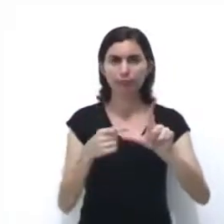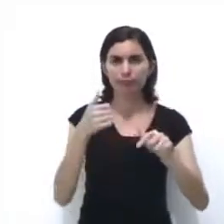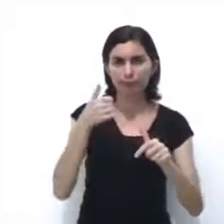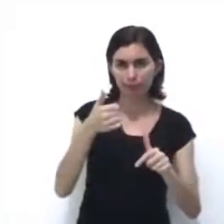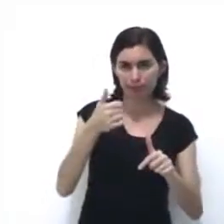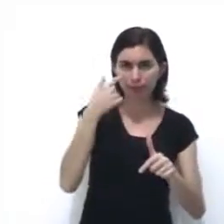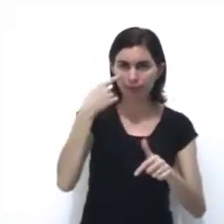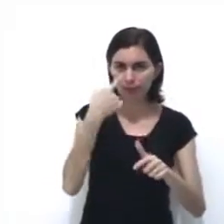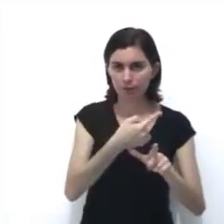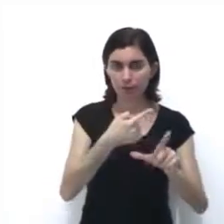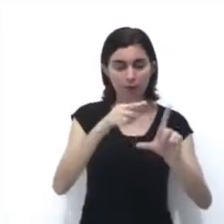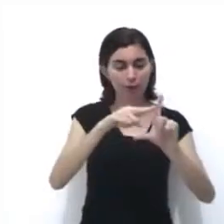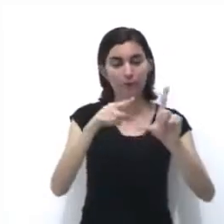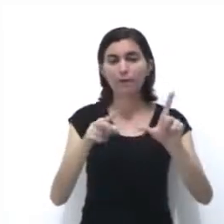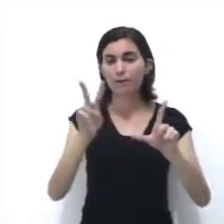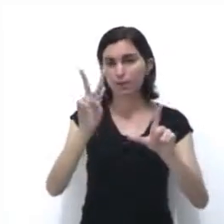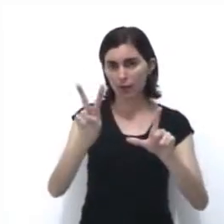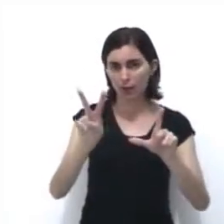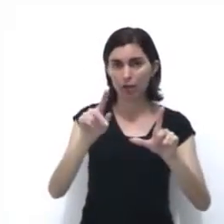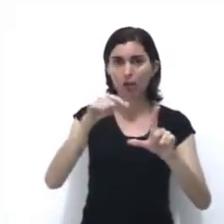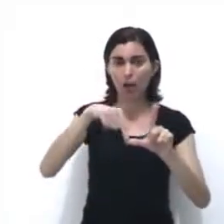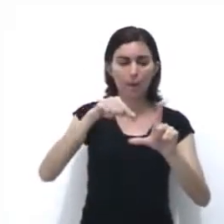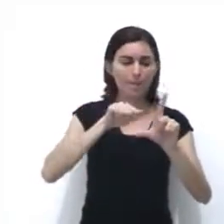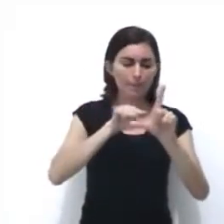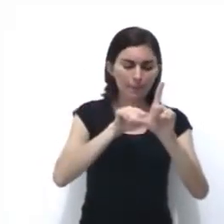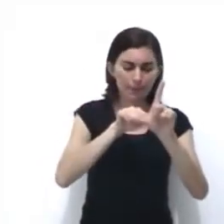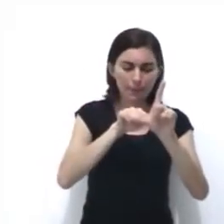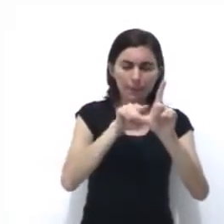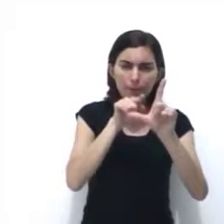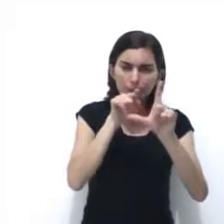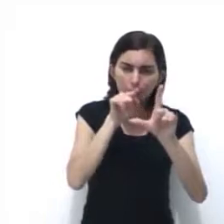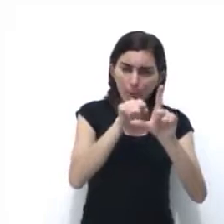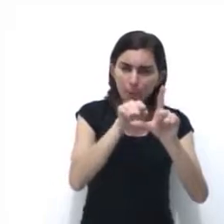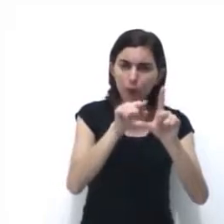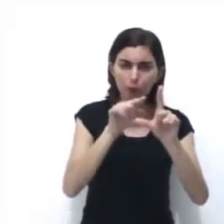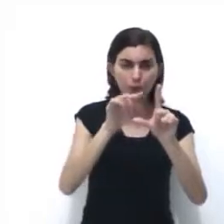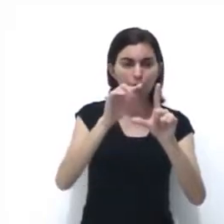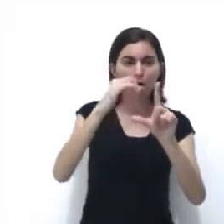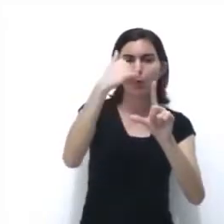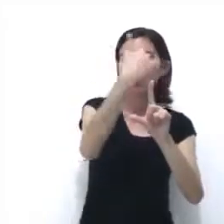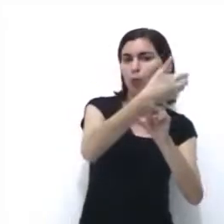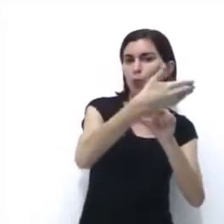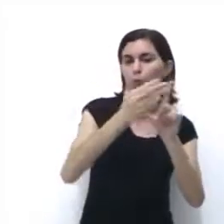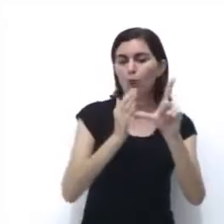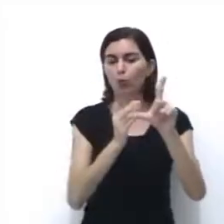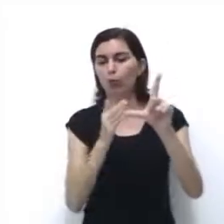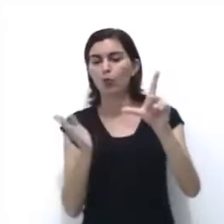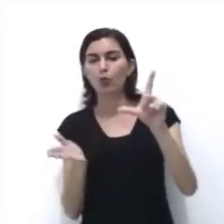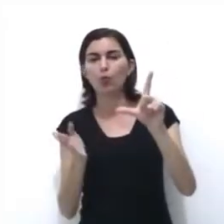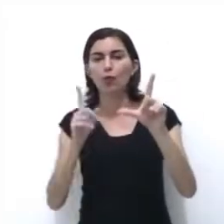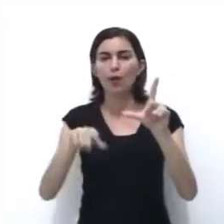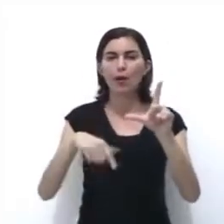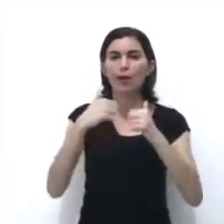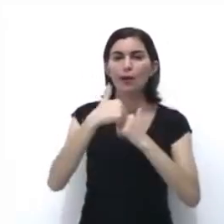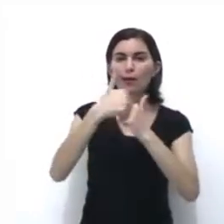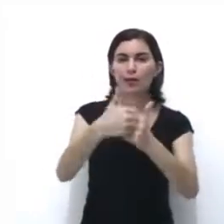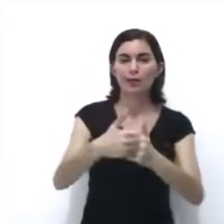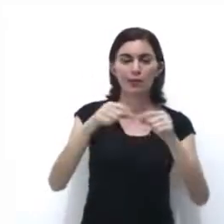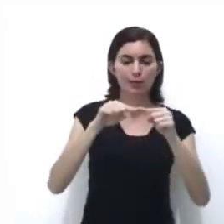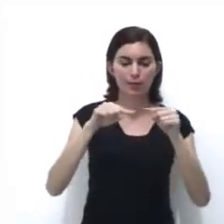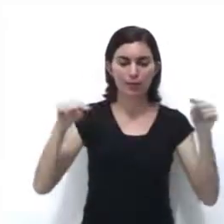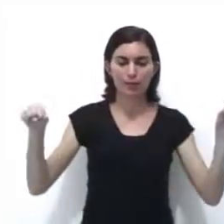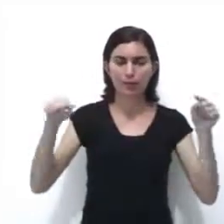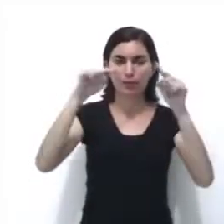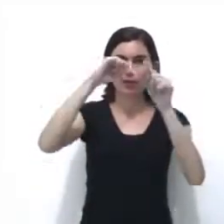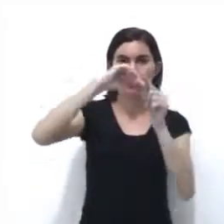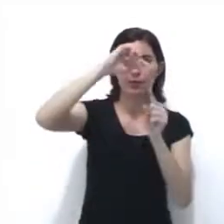aí, tá bom? O vértice é justamente o bico, enquanto que as laterais ali são aqueles segmentos de